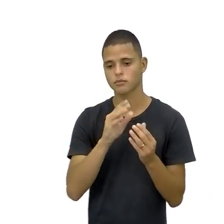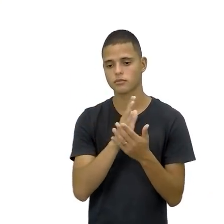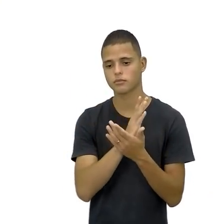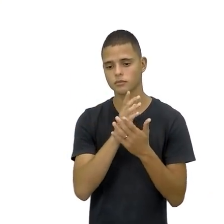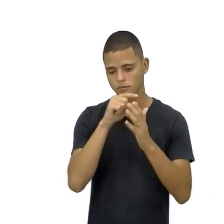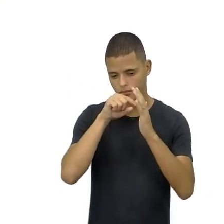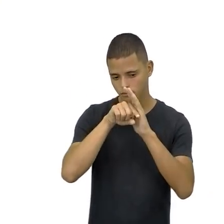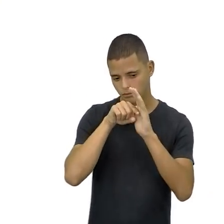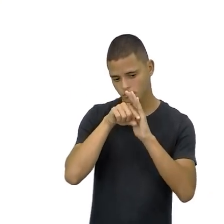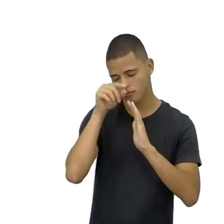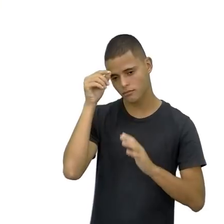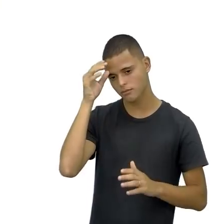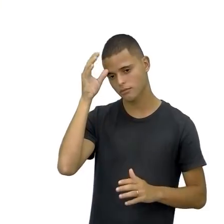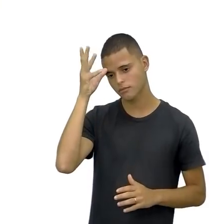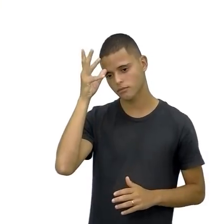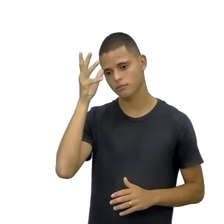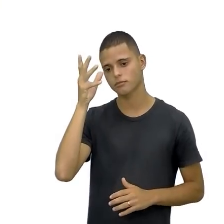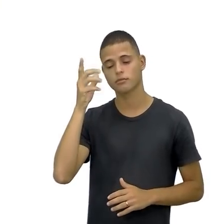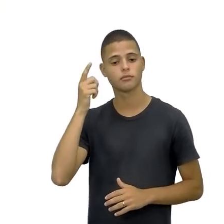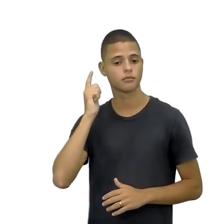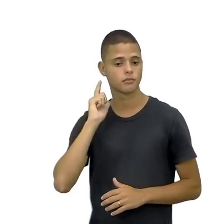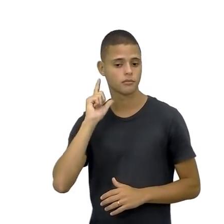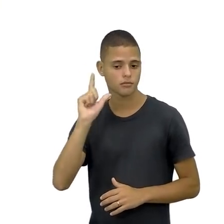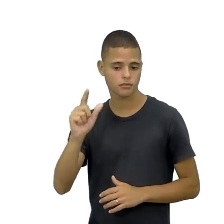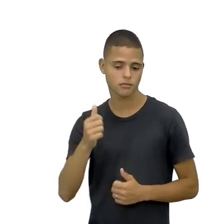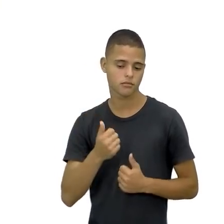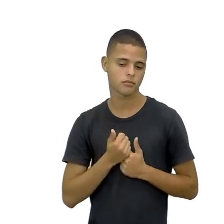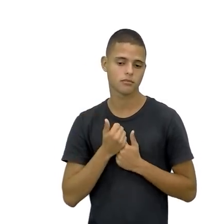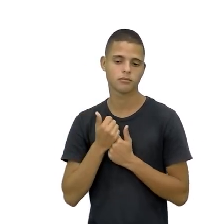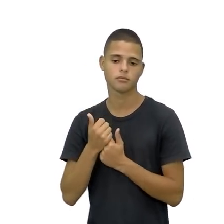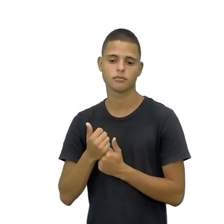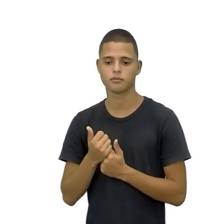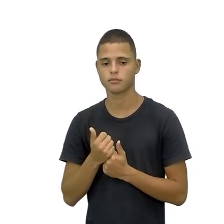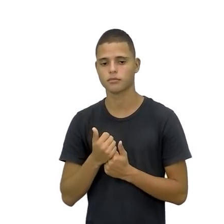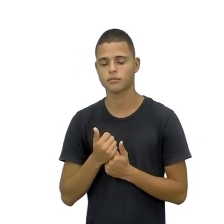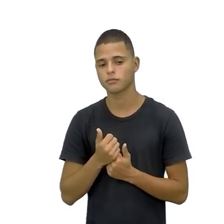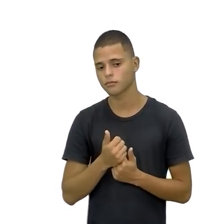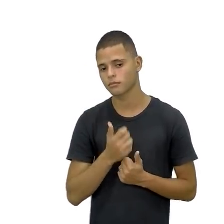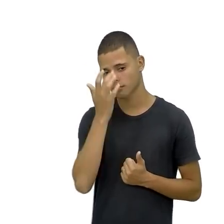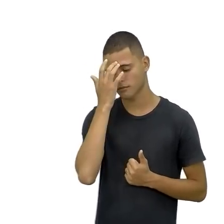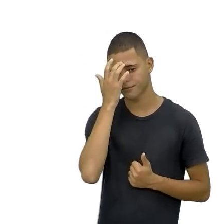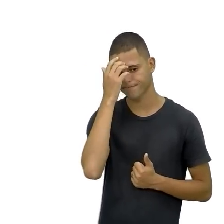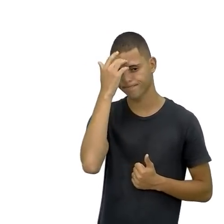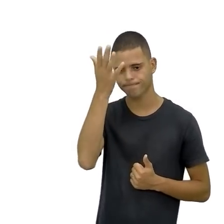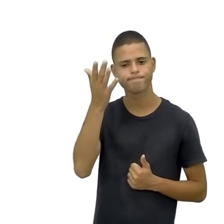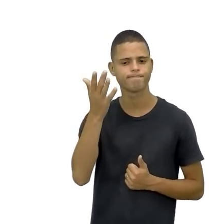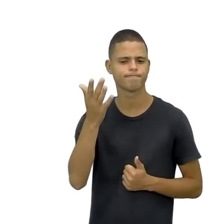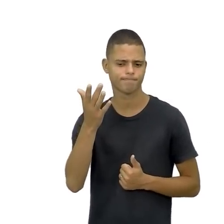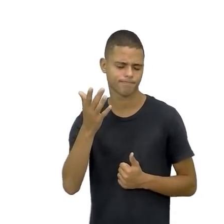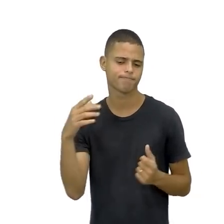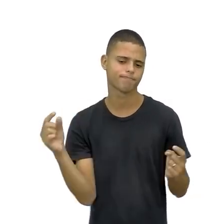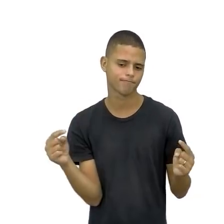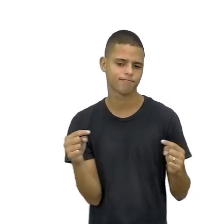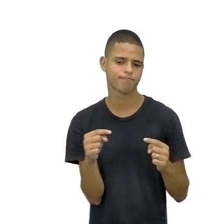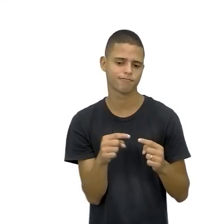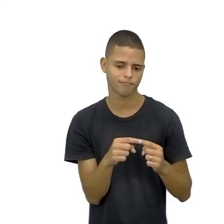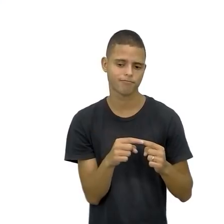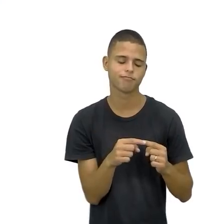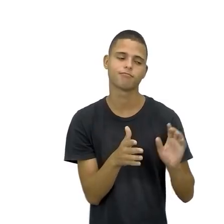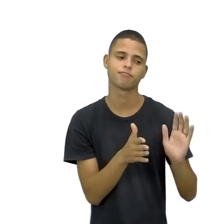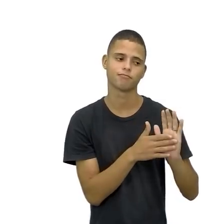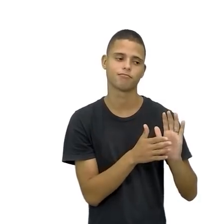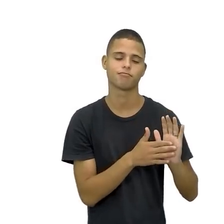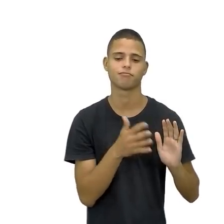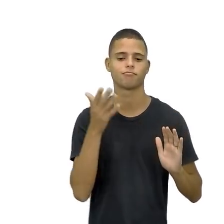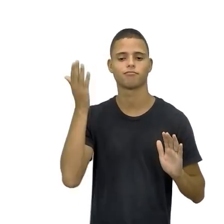possa, de certa forma, sustentar, né, de forma mais fidedigna, mais coerente com aquilo que foi